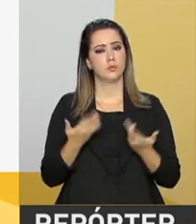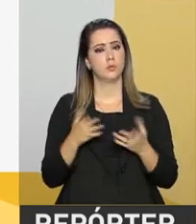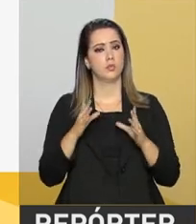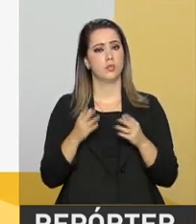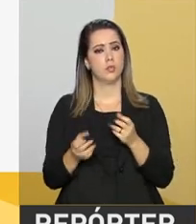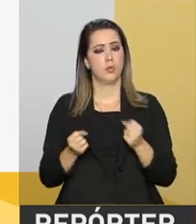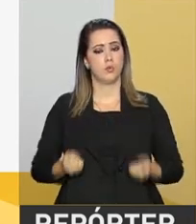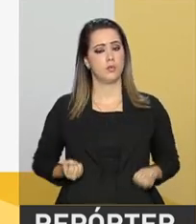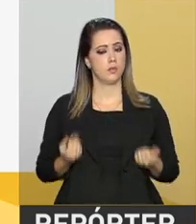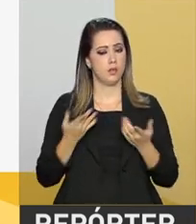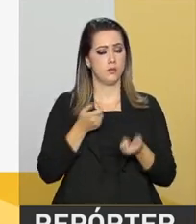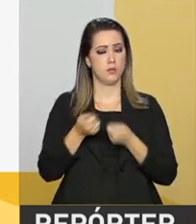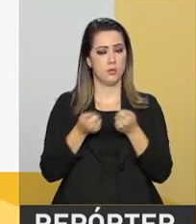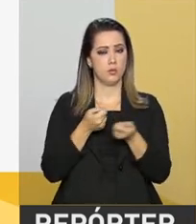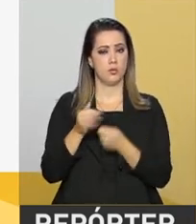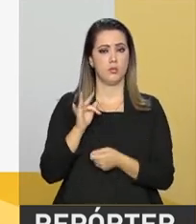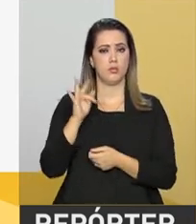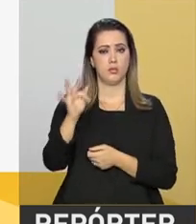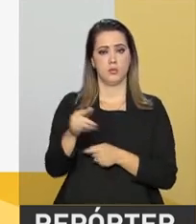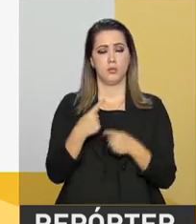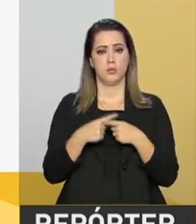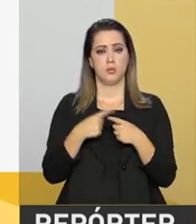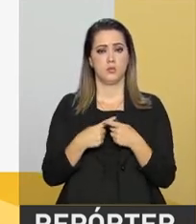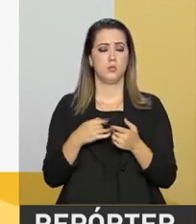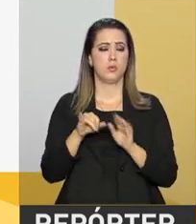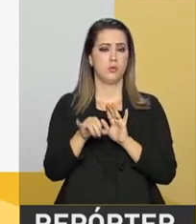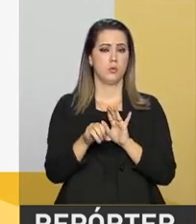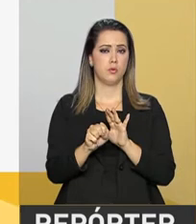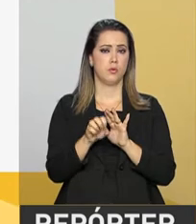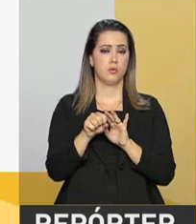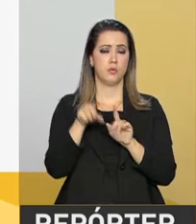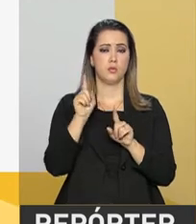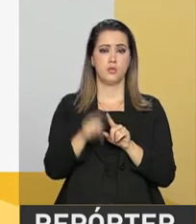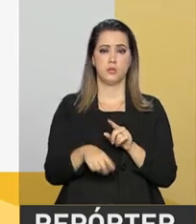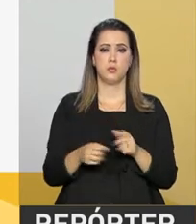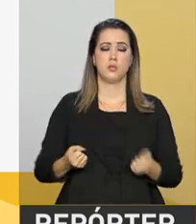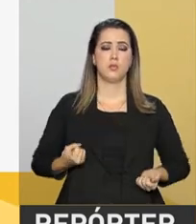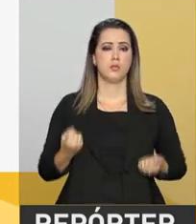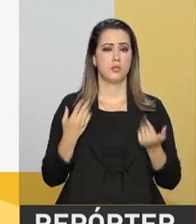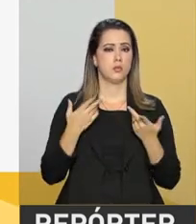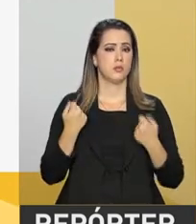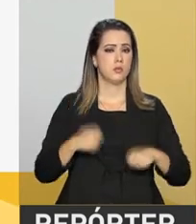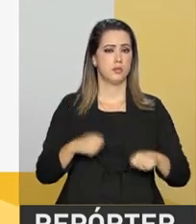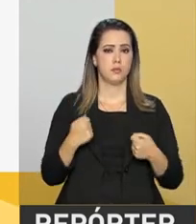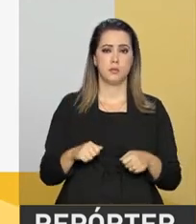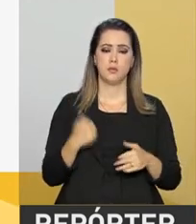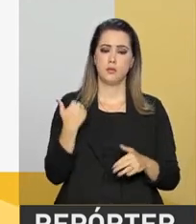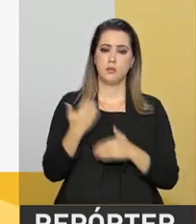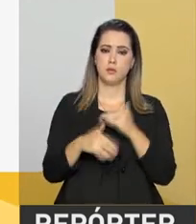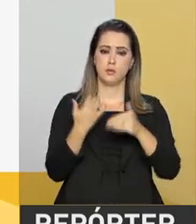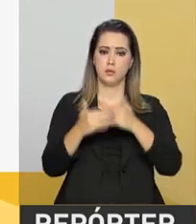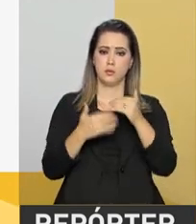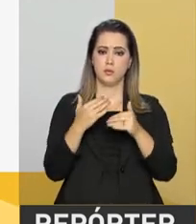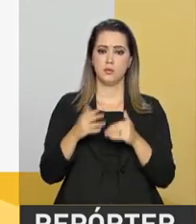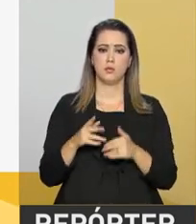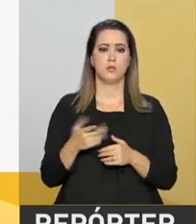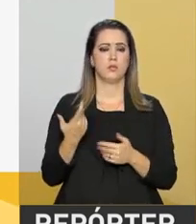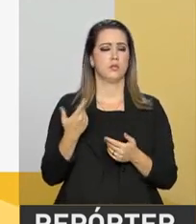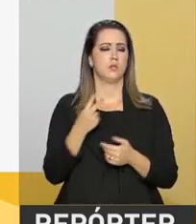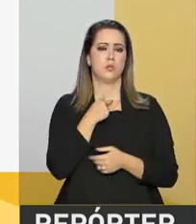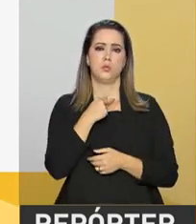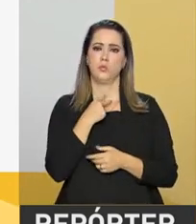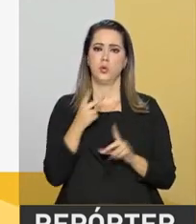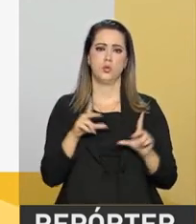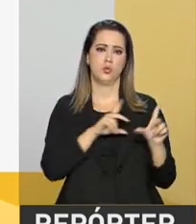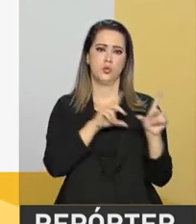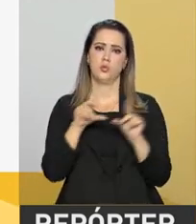ser controladas no futuro, porque elas são, a Previdência são despesas obrigatórias que crescem sem possibilidade